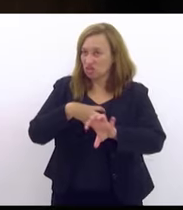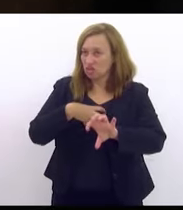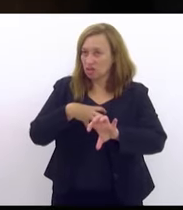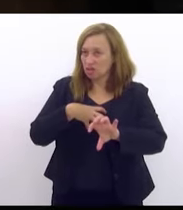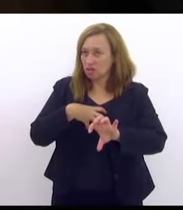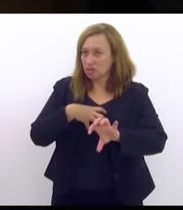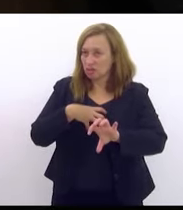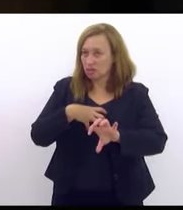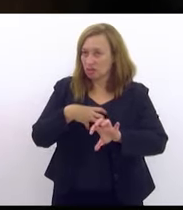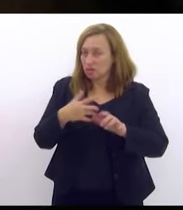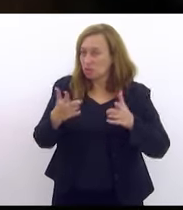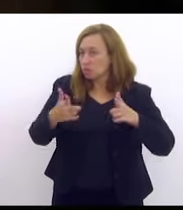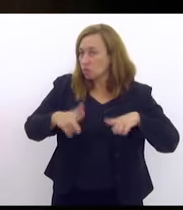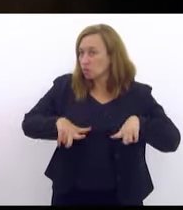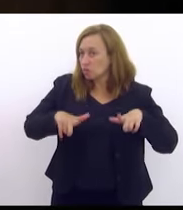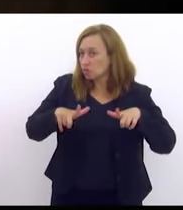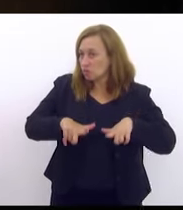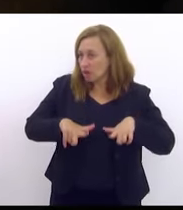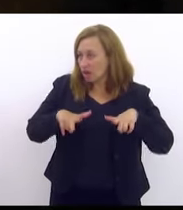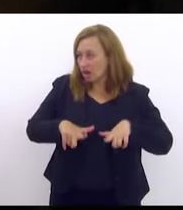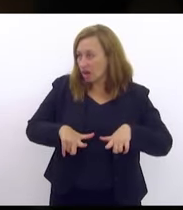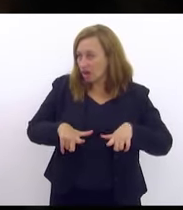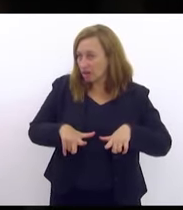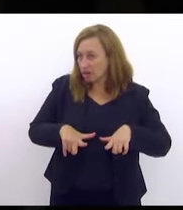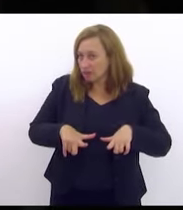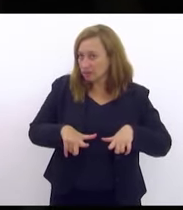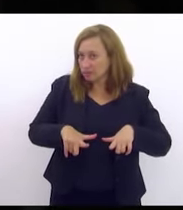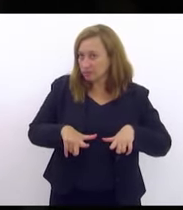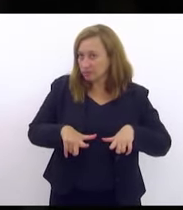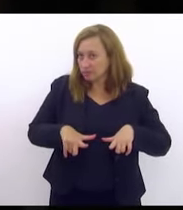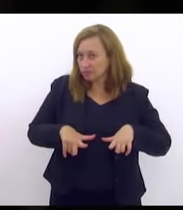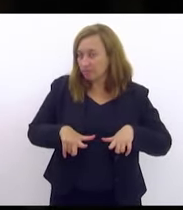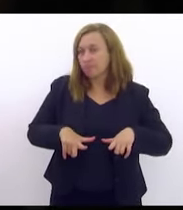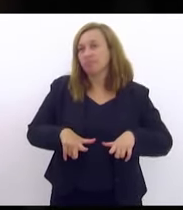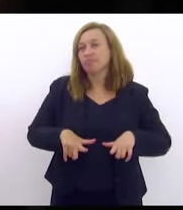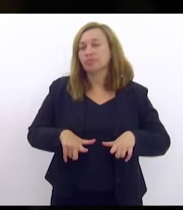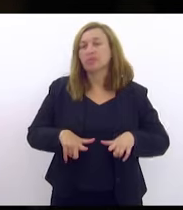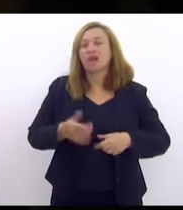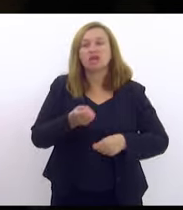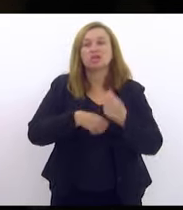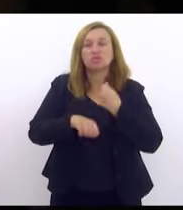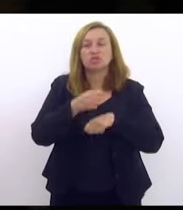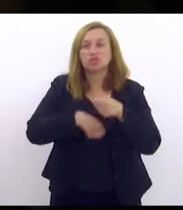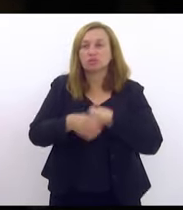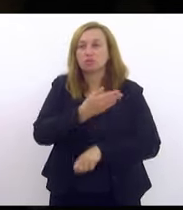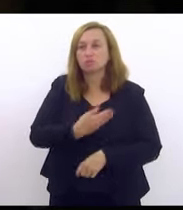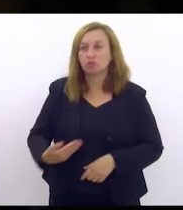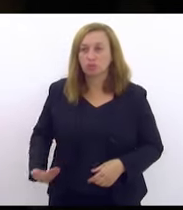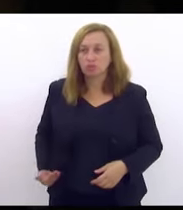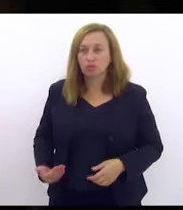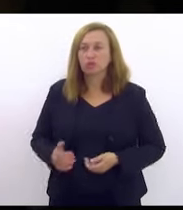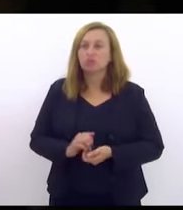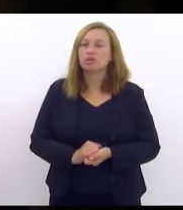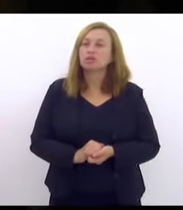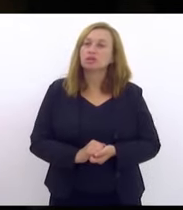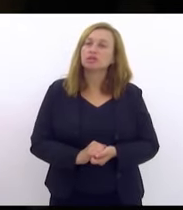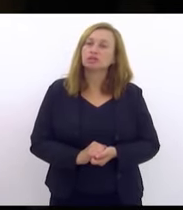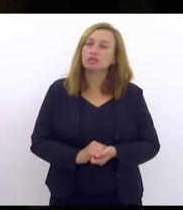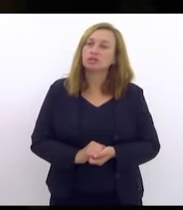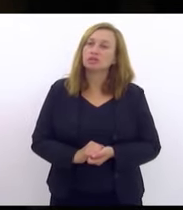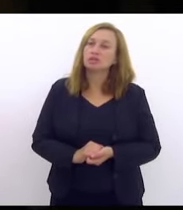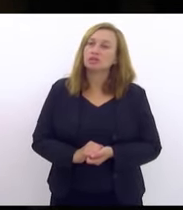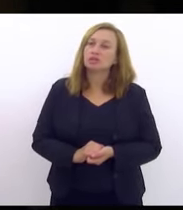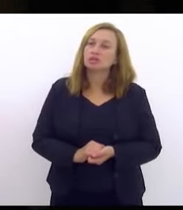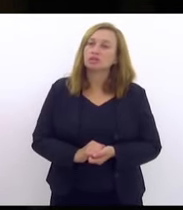do espaço citadino, do layout citadino, de entrega da administração pública para órgãos da administração